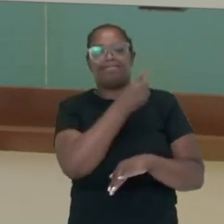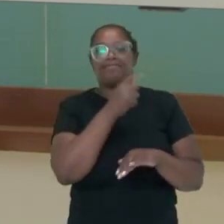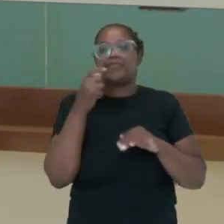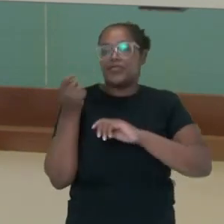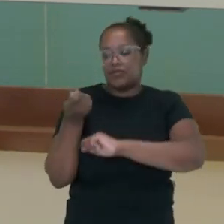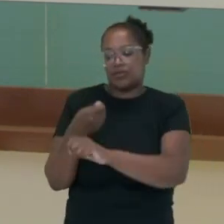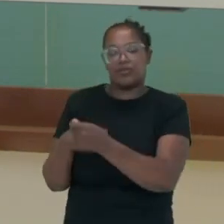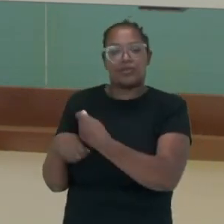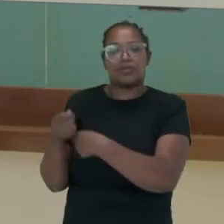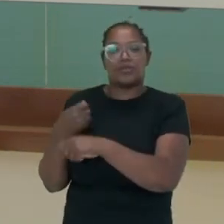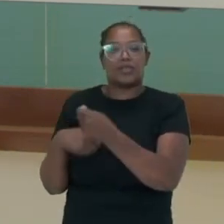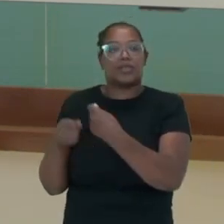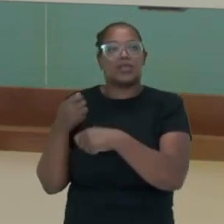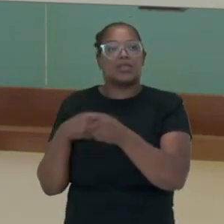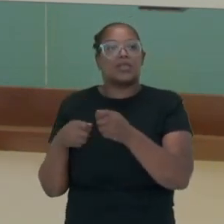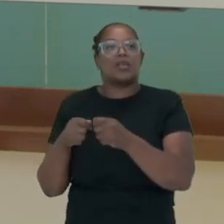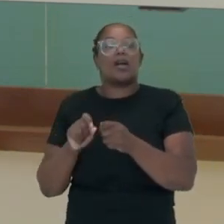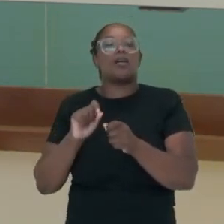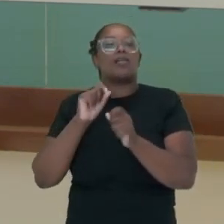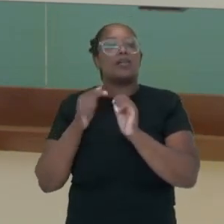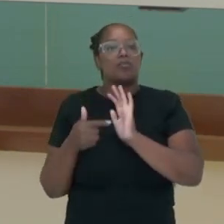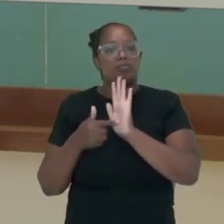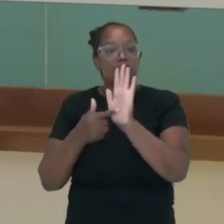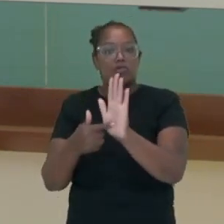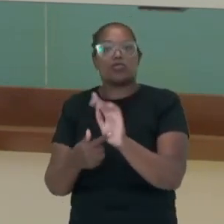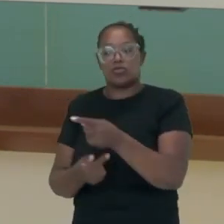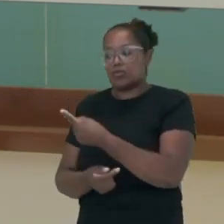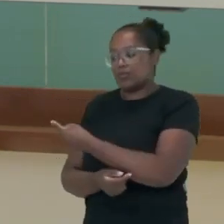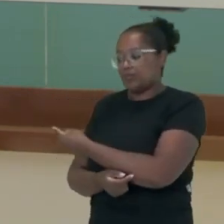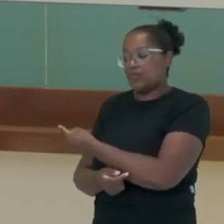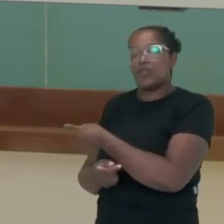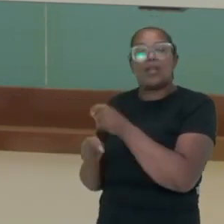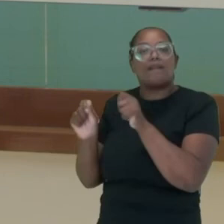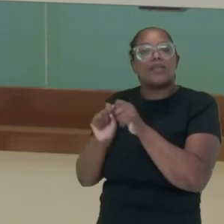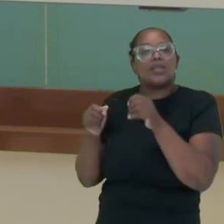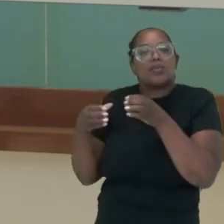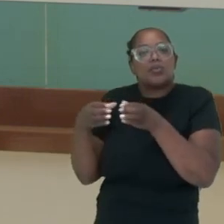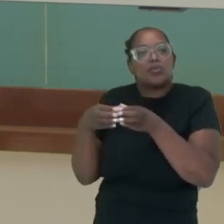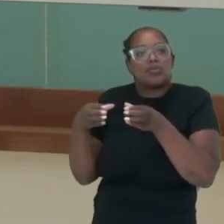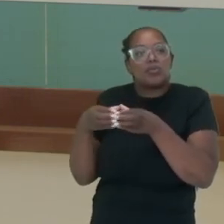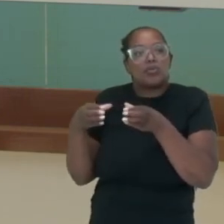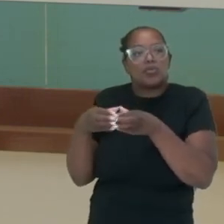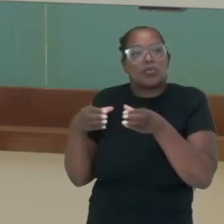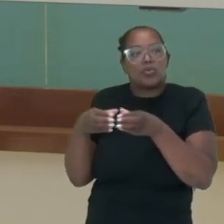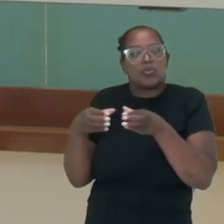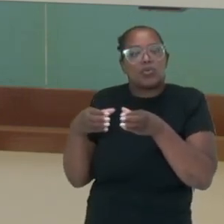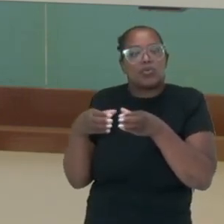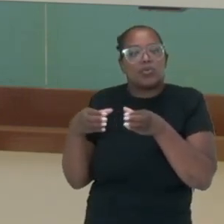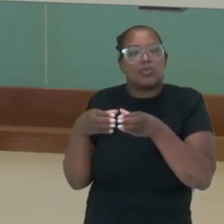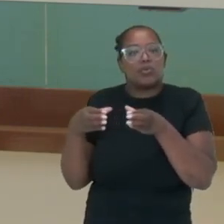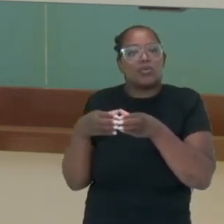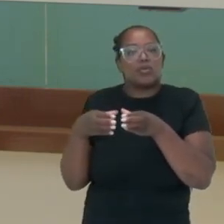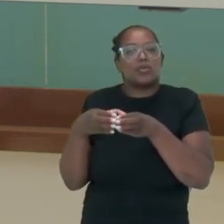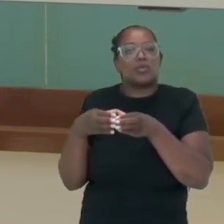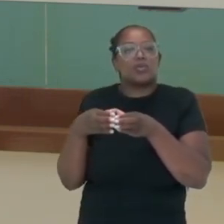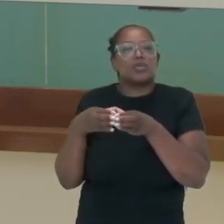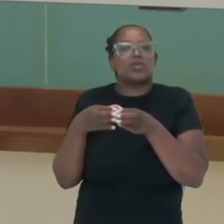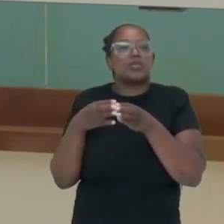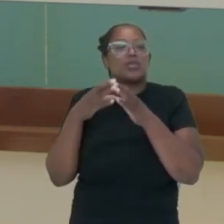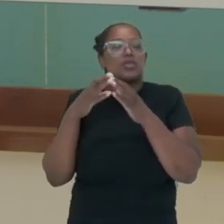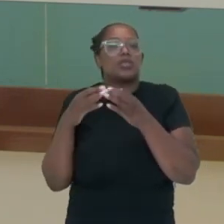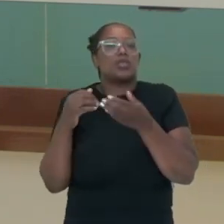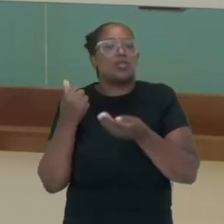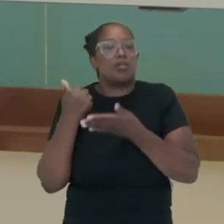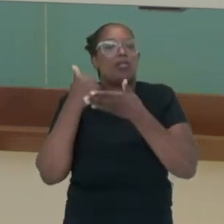econômicos. Por esta razão é que formaram uma comunidade para estabelecer alguns elementos de cooperação